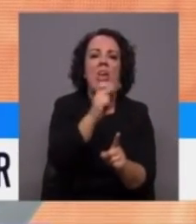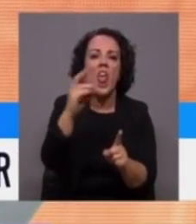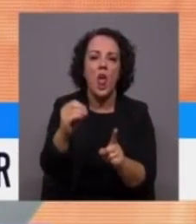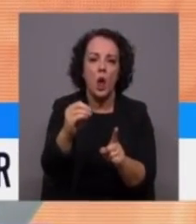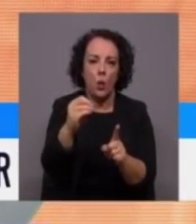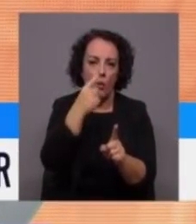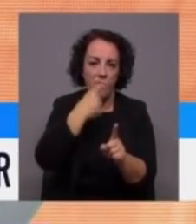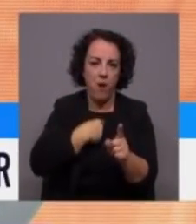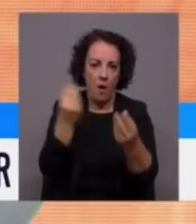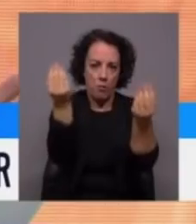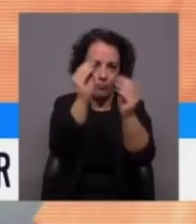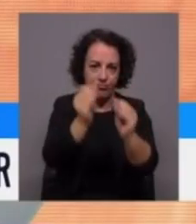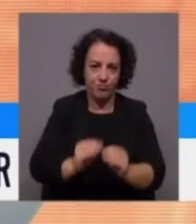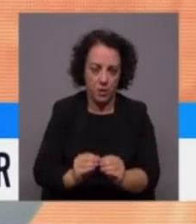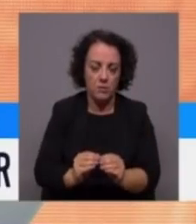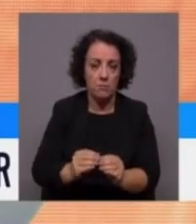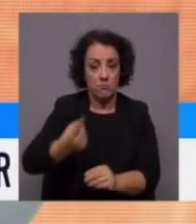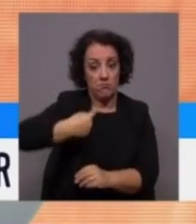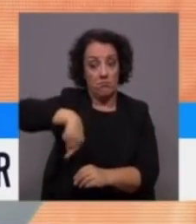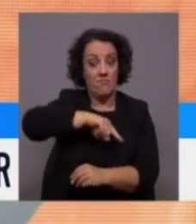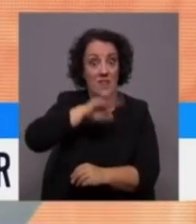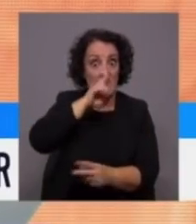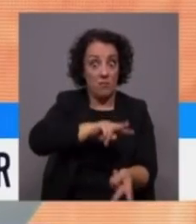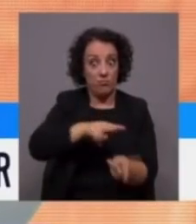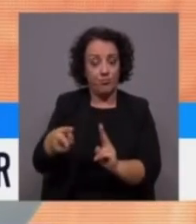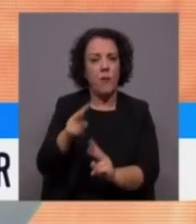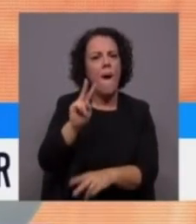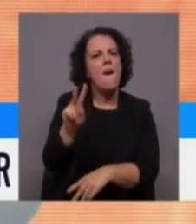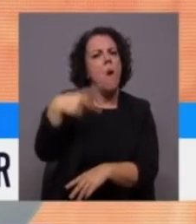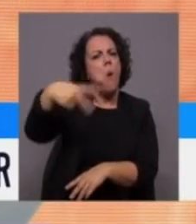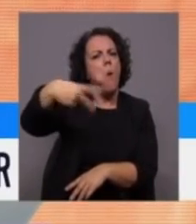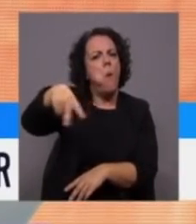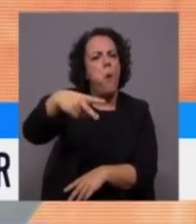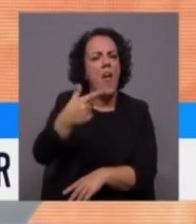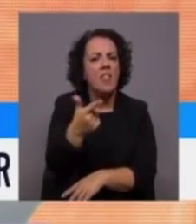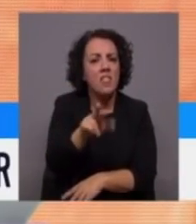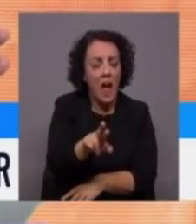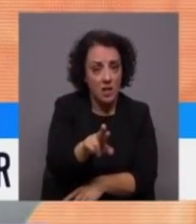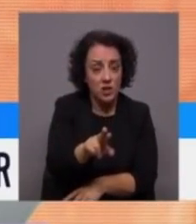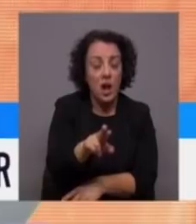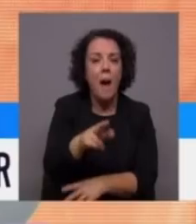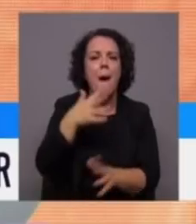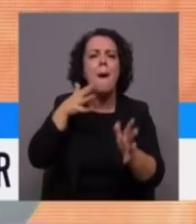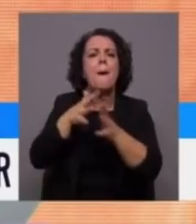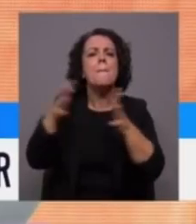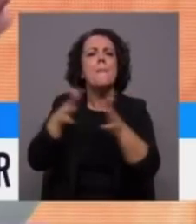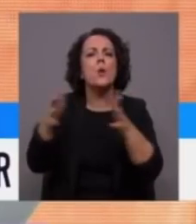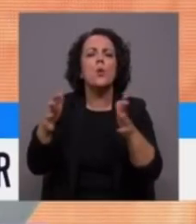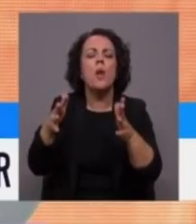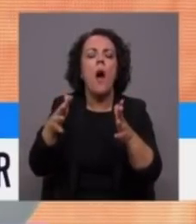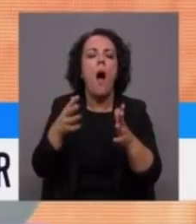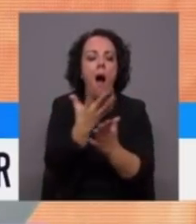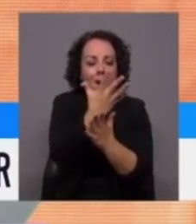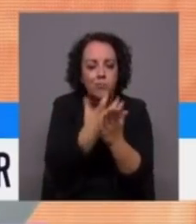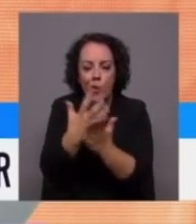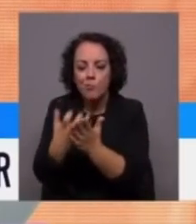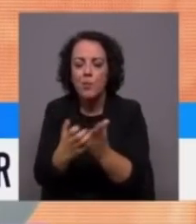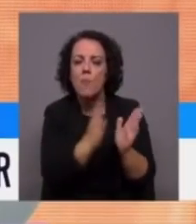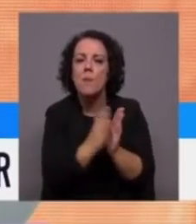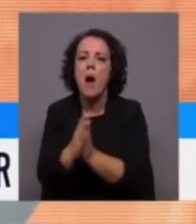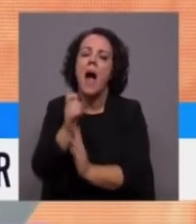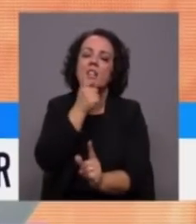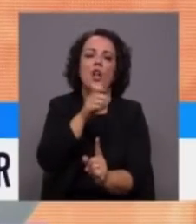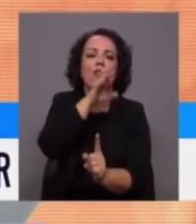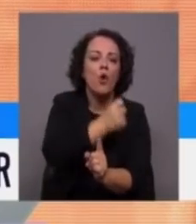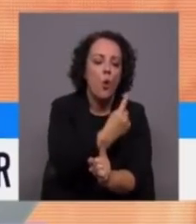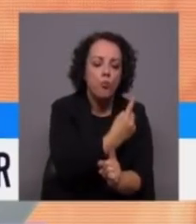tudo tão Complexo da simplificação no nosso caso passando todos taxas e acabando com o maior parte das funções manter das pessoas por filho e em circunstâncias especiais